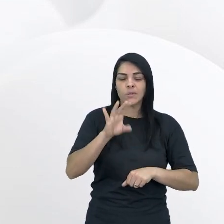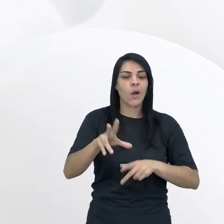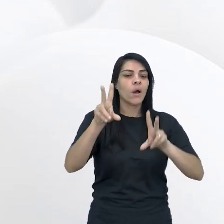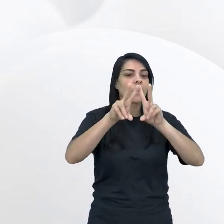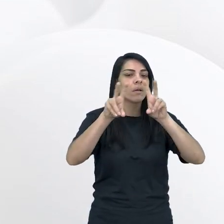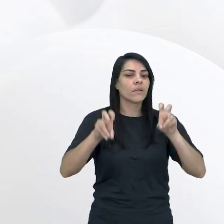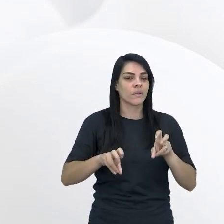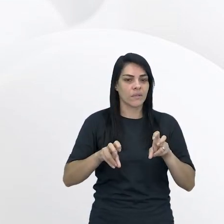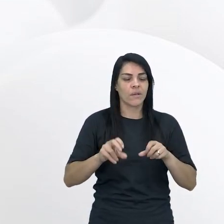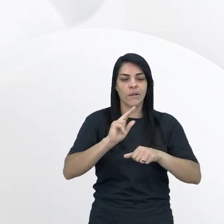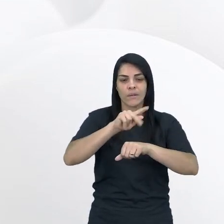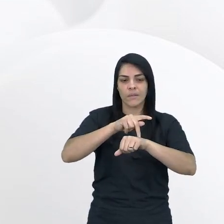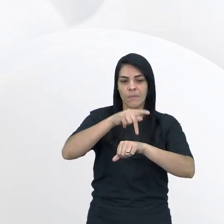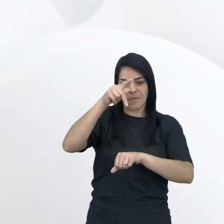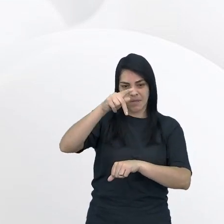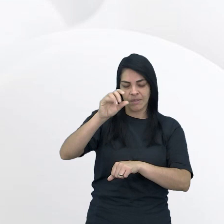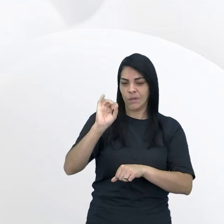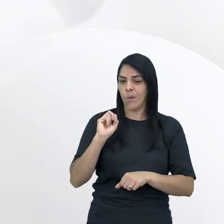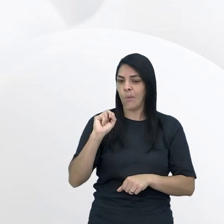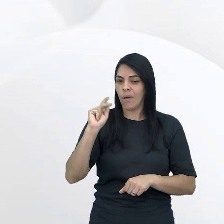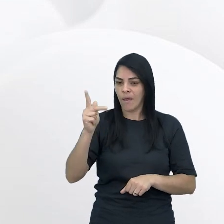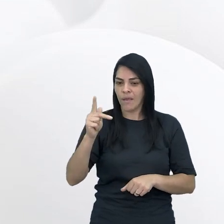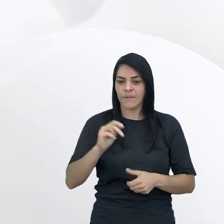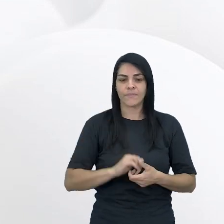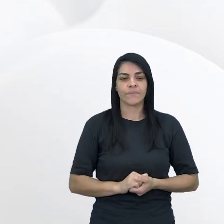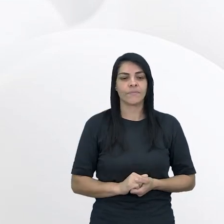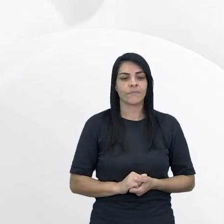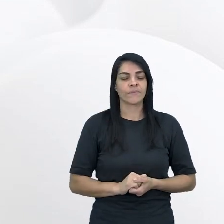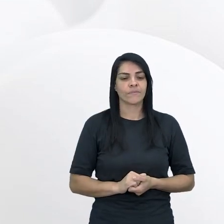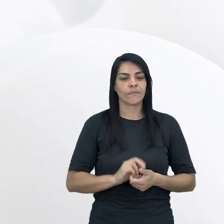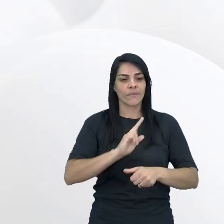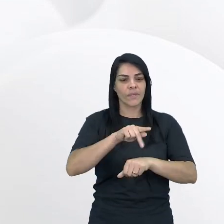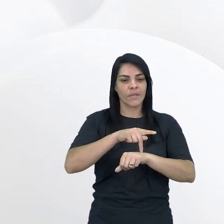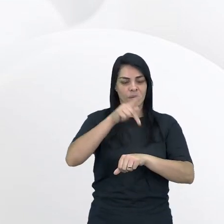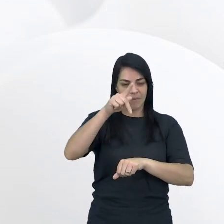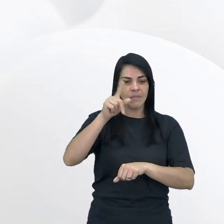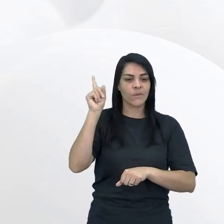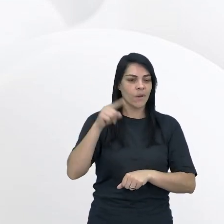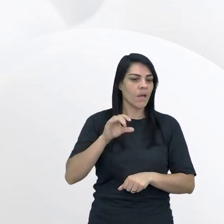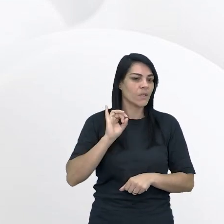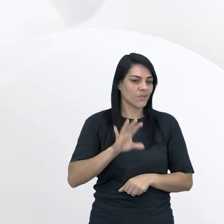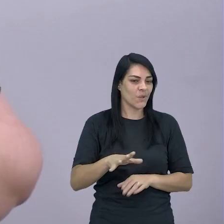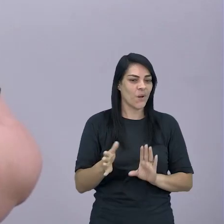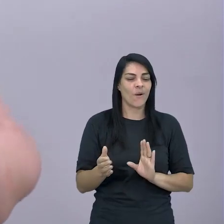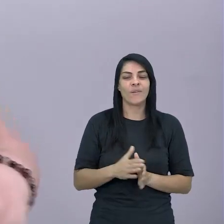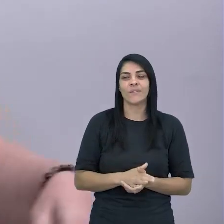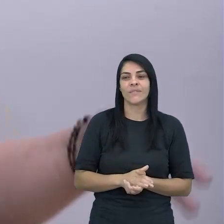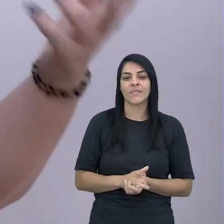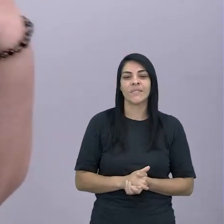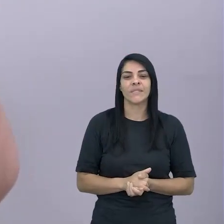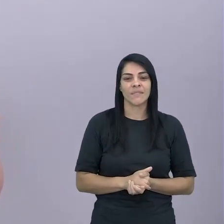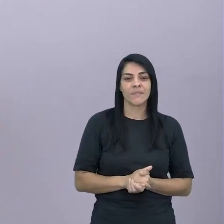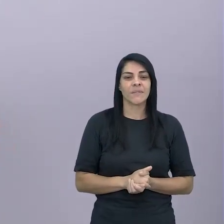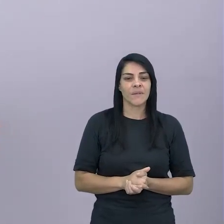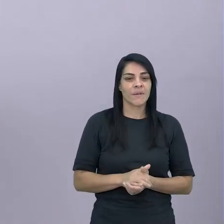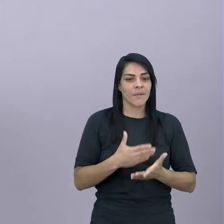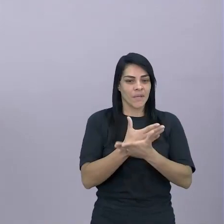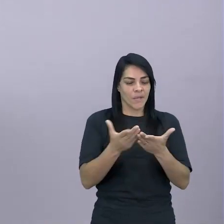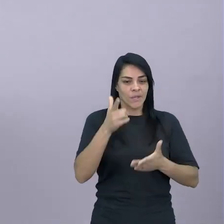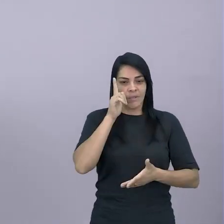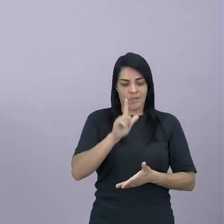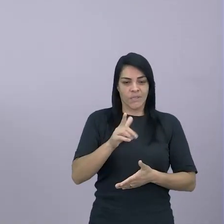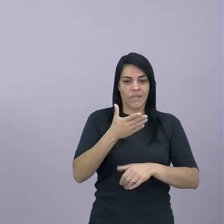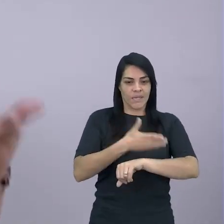da Páscoa, certo? A Páscoa é a desculpa, né? Isso. Que a gente traz aqui, é uma desculpa que a gente